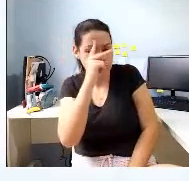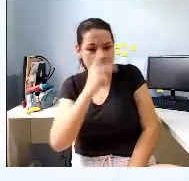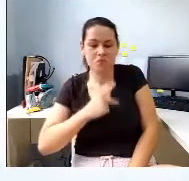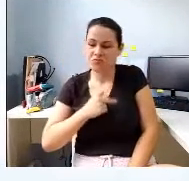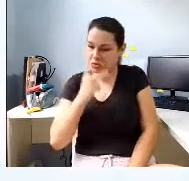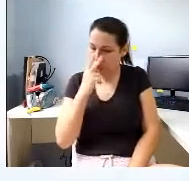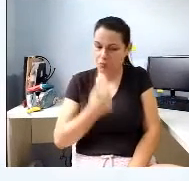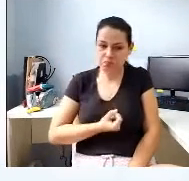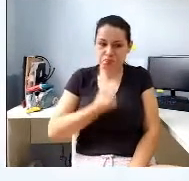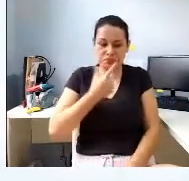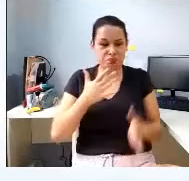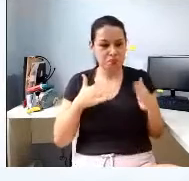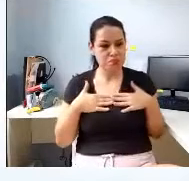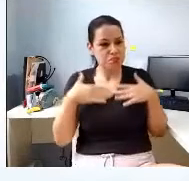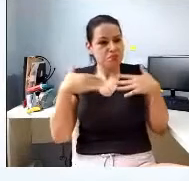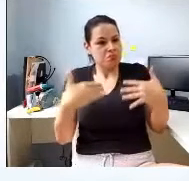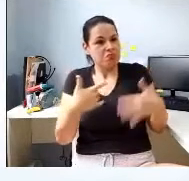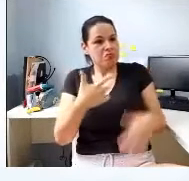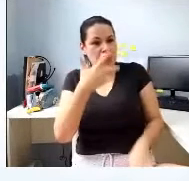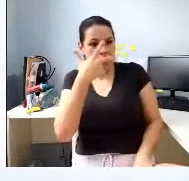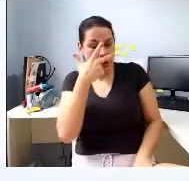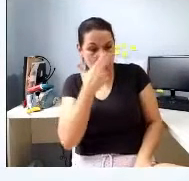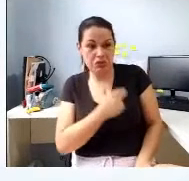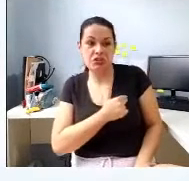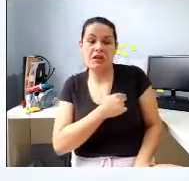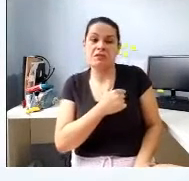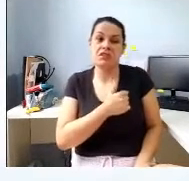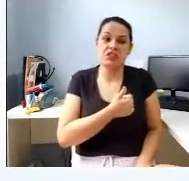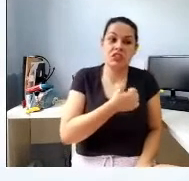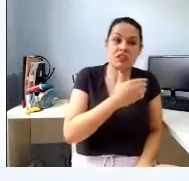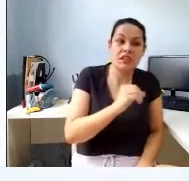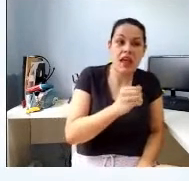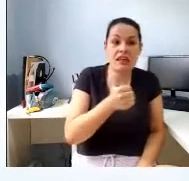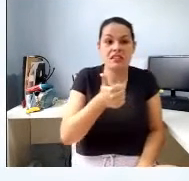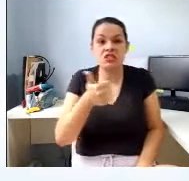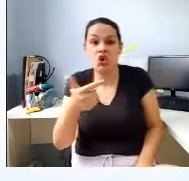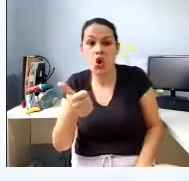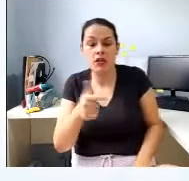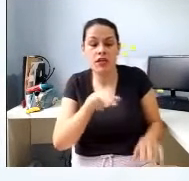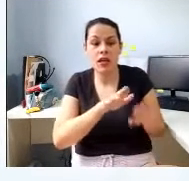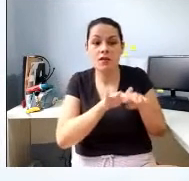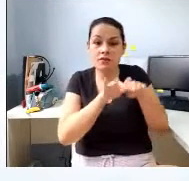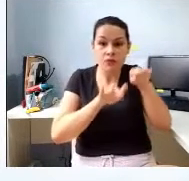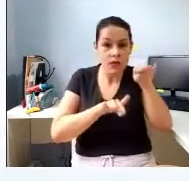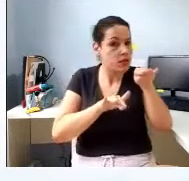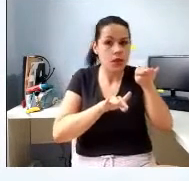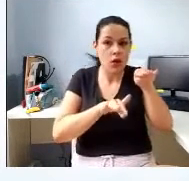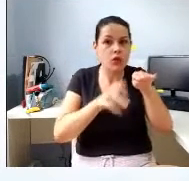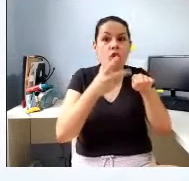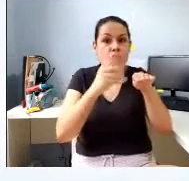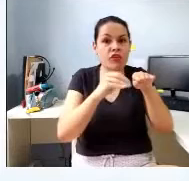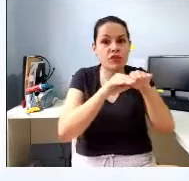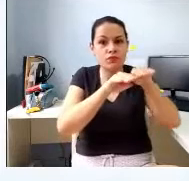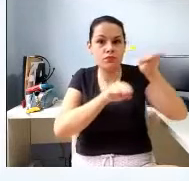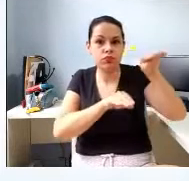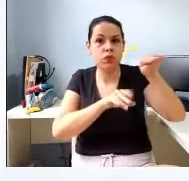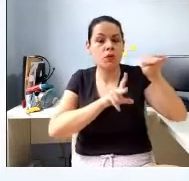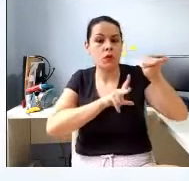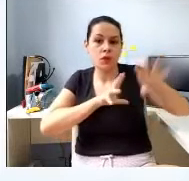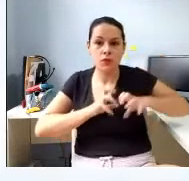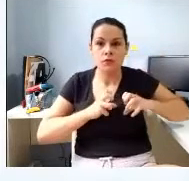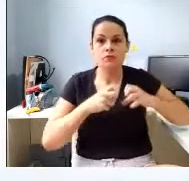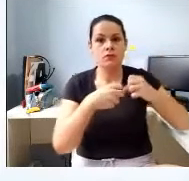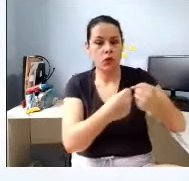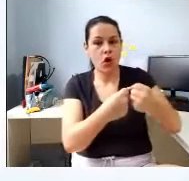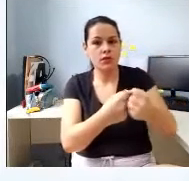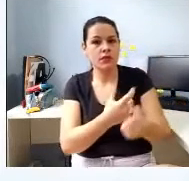grande surpresa. Eu cravava de 10-12 e deu 20, uma votação expressiva. E